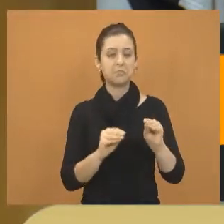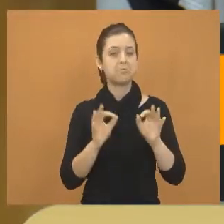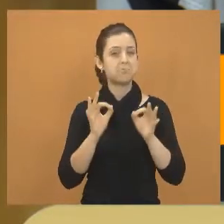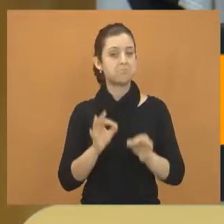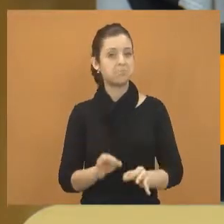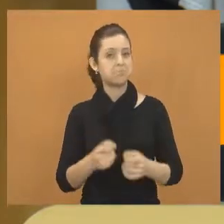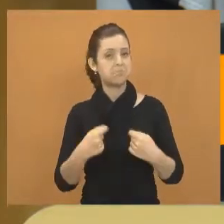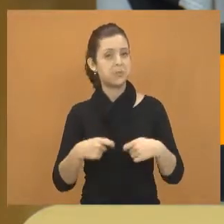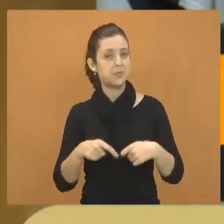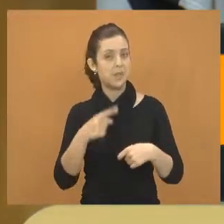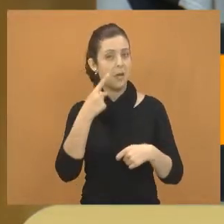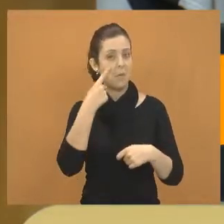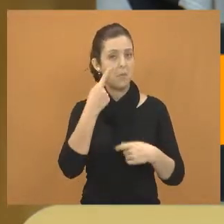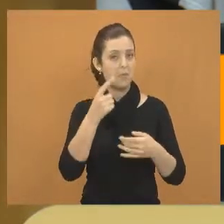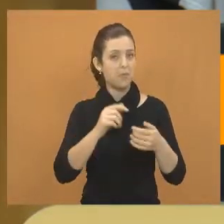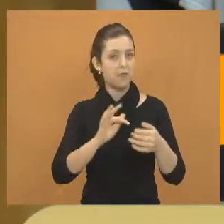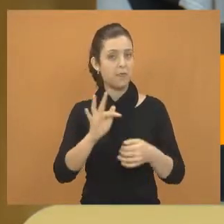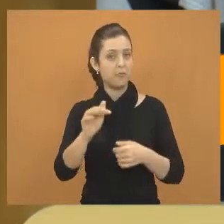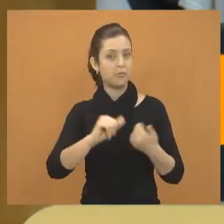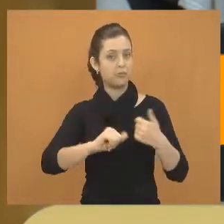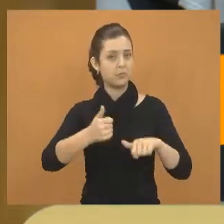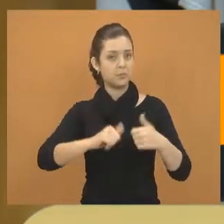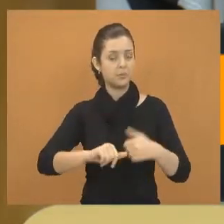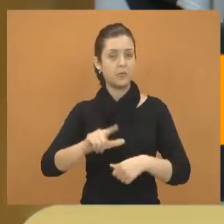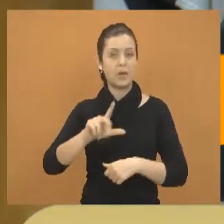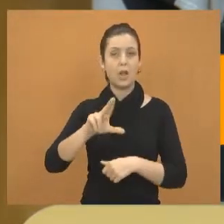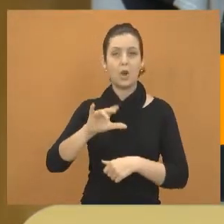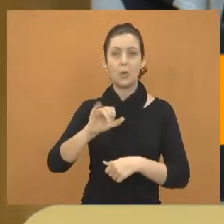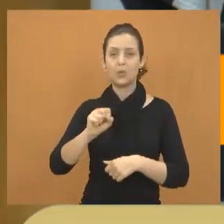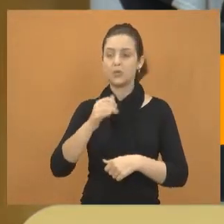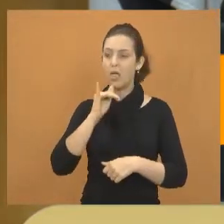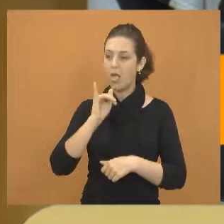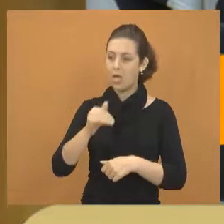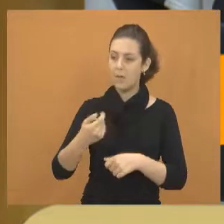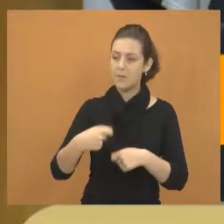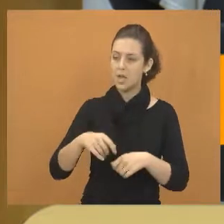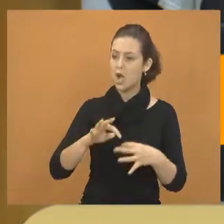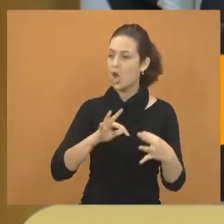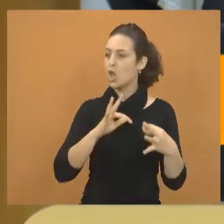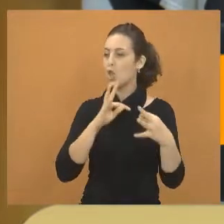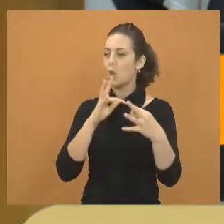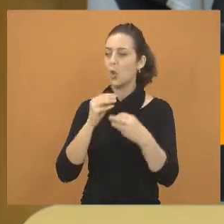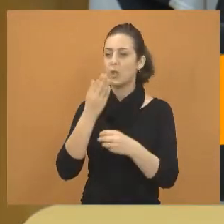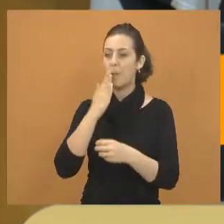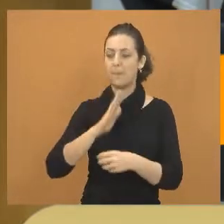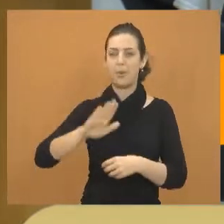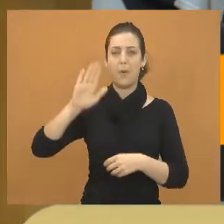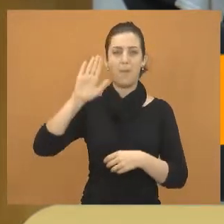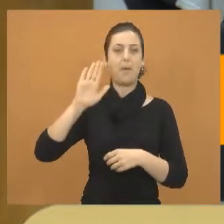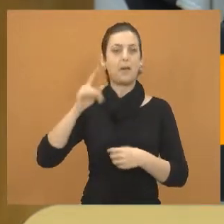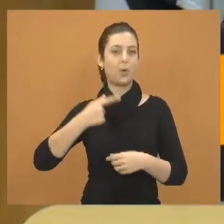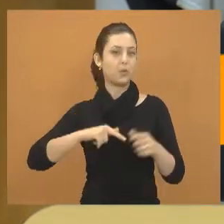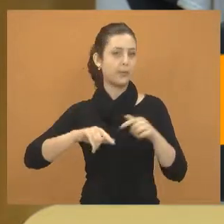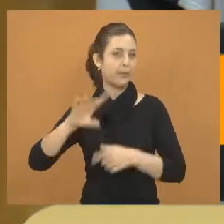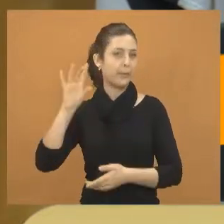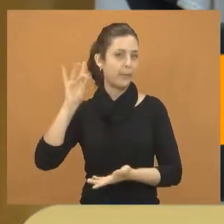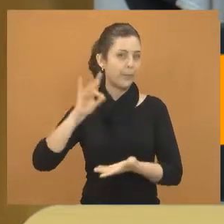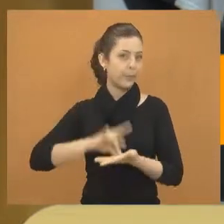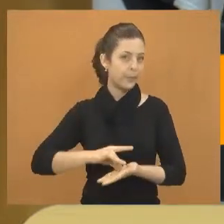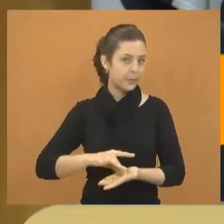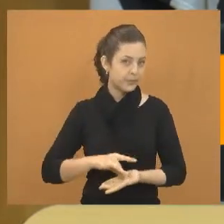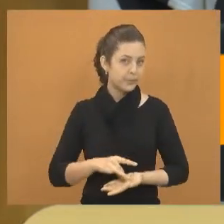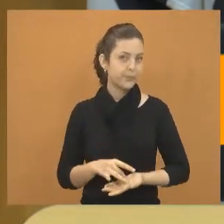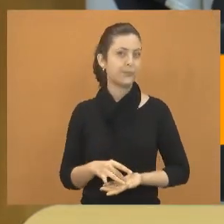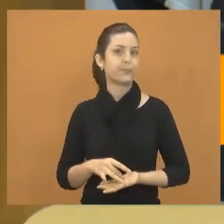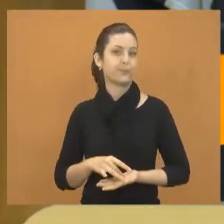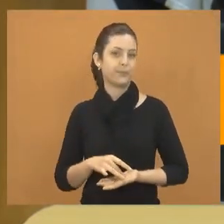julgarmos necessário. E também dizer, Luiz, que às vezes a gente não são todas promessas de campanha que a gente consegue cumprir.